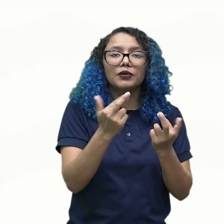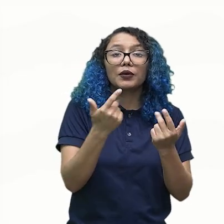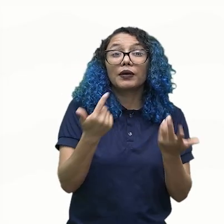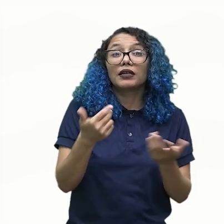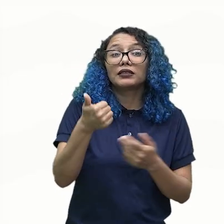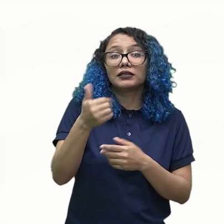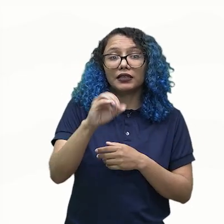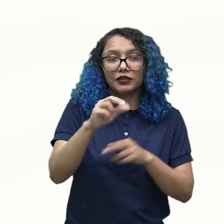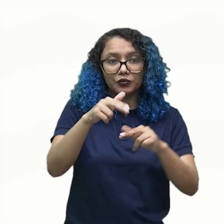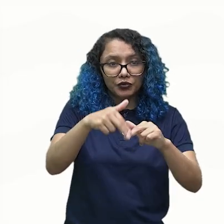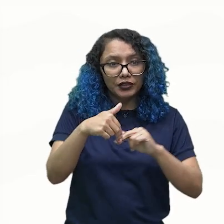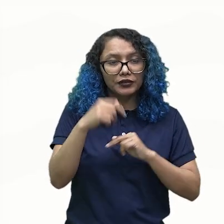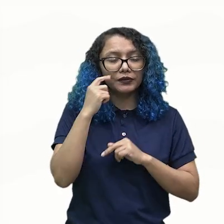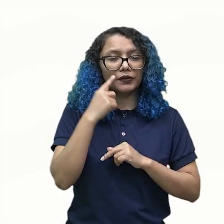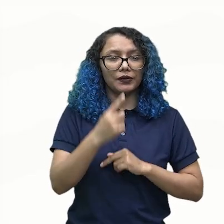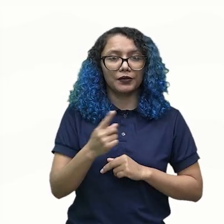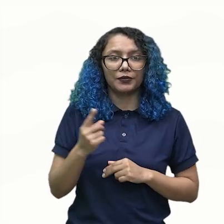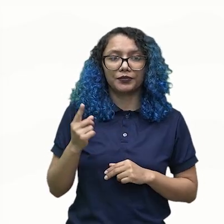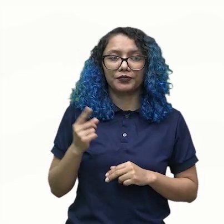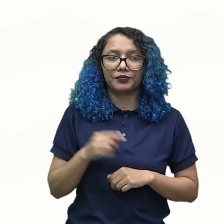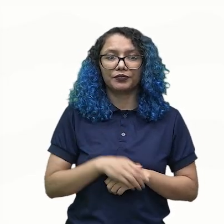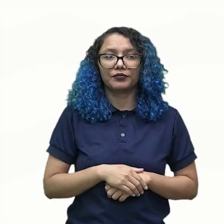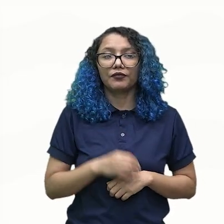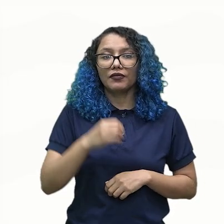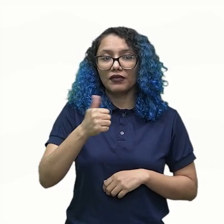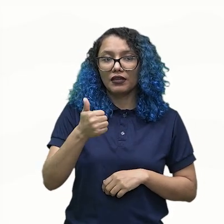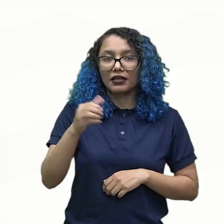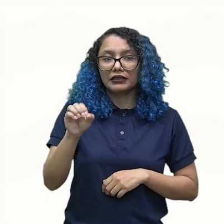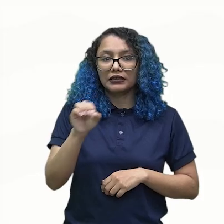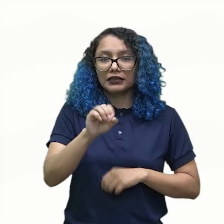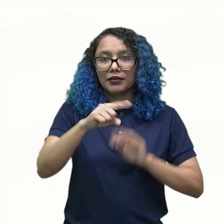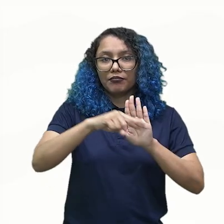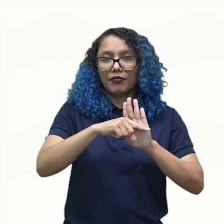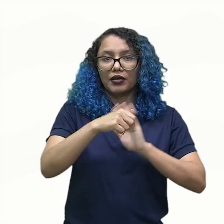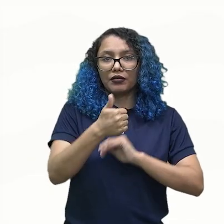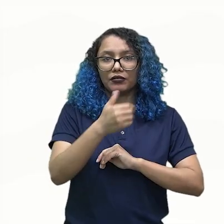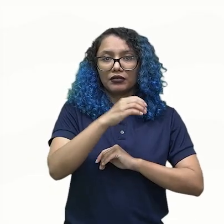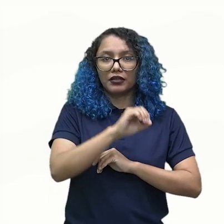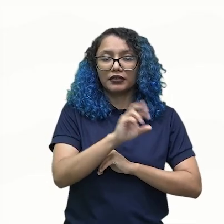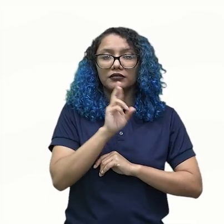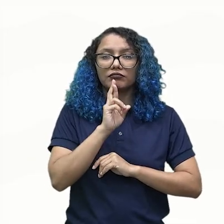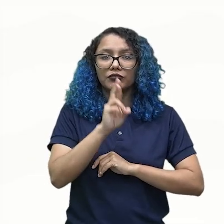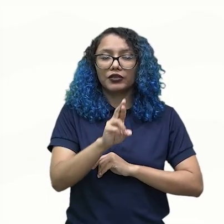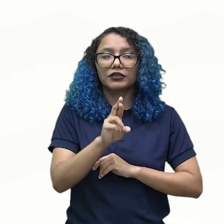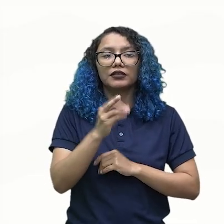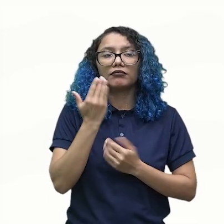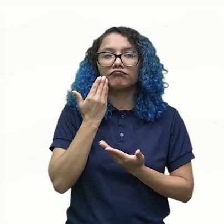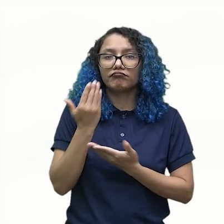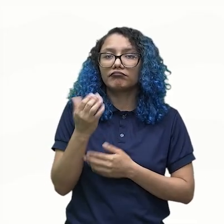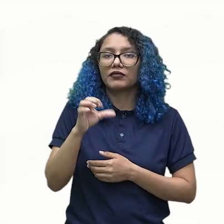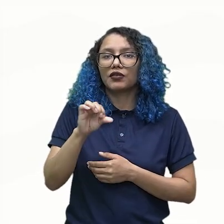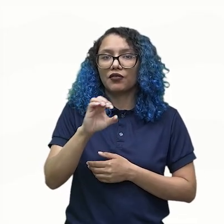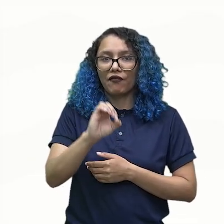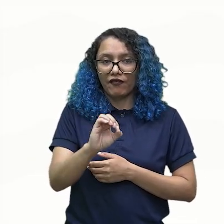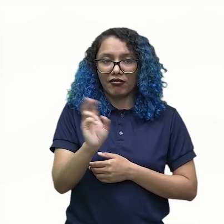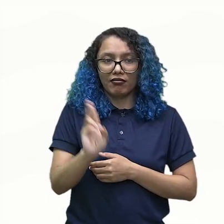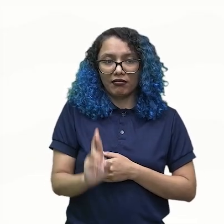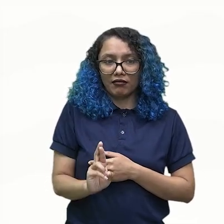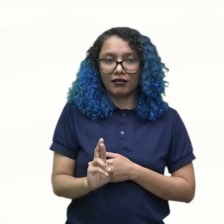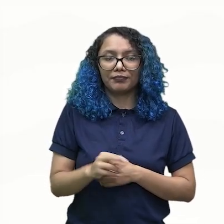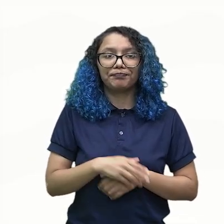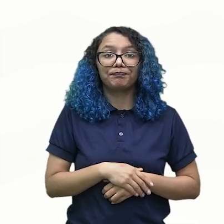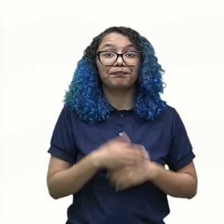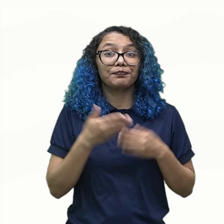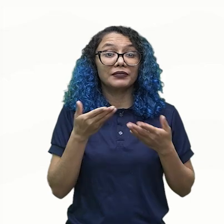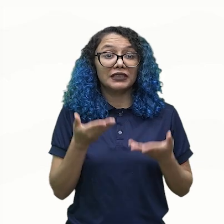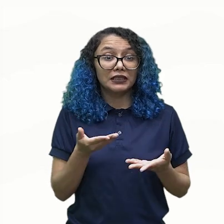esse motivo, então, que nós temos aqui, ó, 100 menos 10, onde o resultado é igual a R$90.